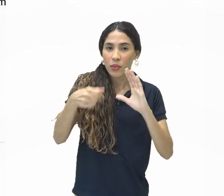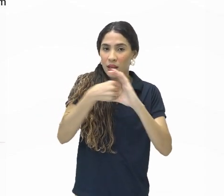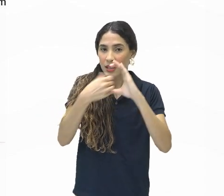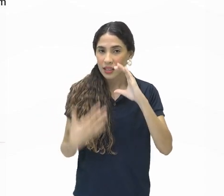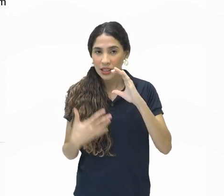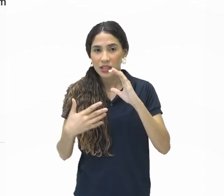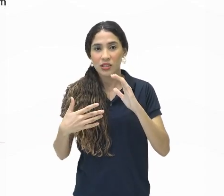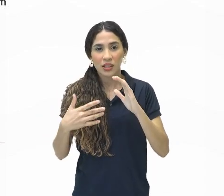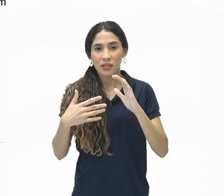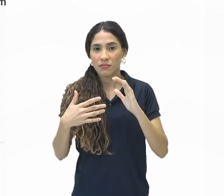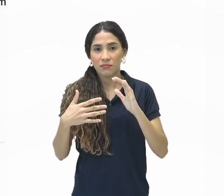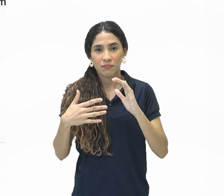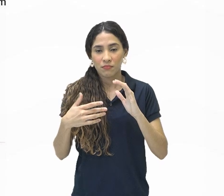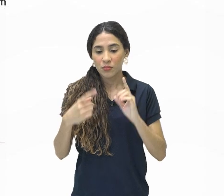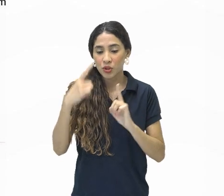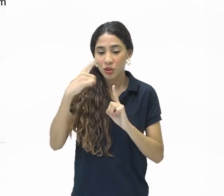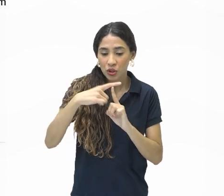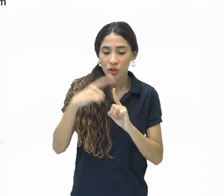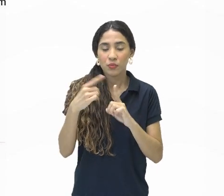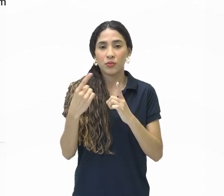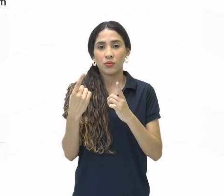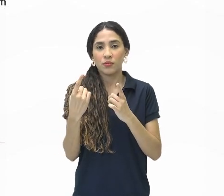natureza, seu próprio instinto,